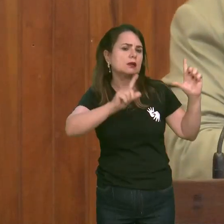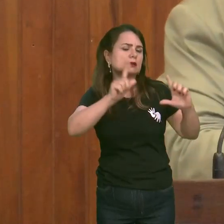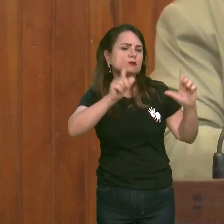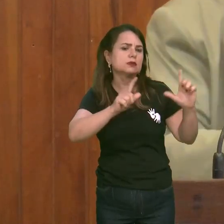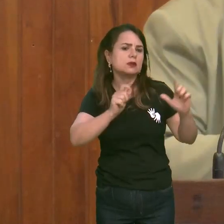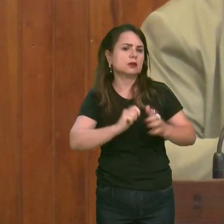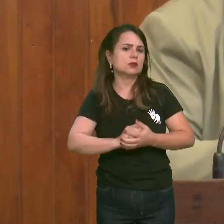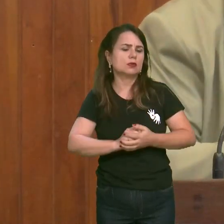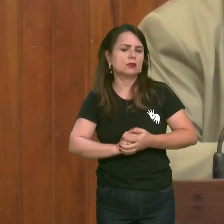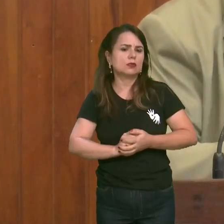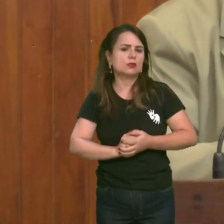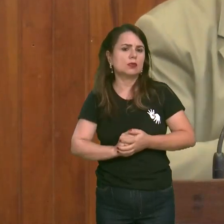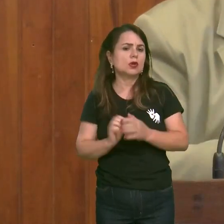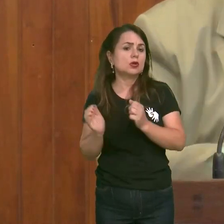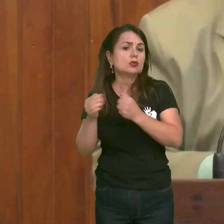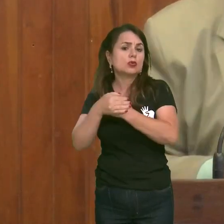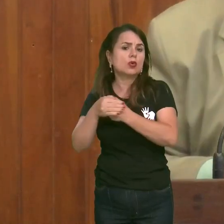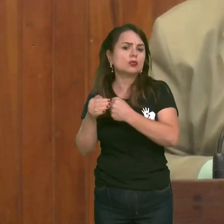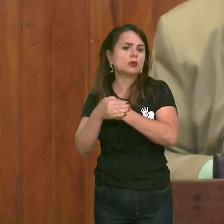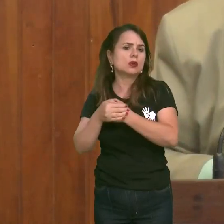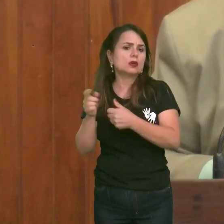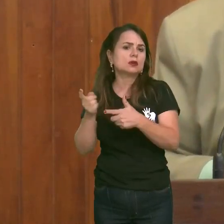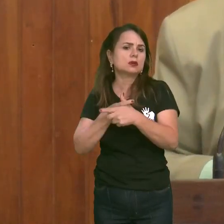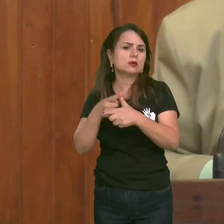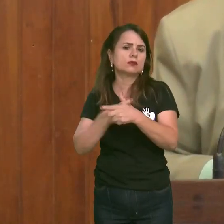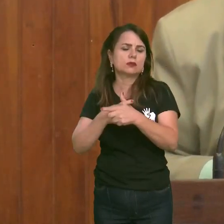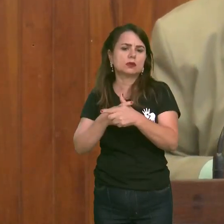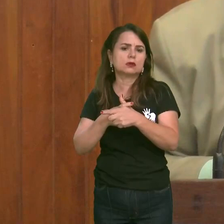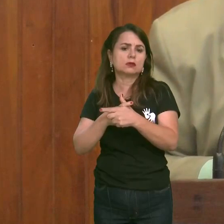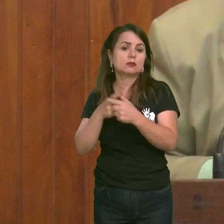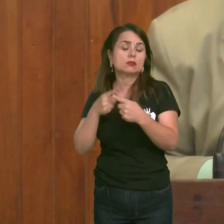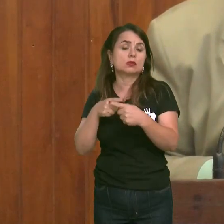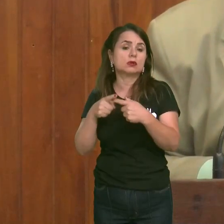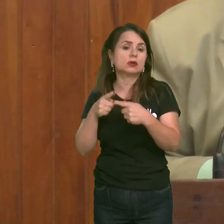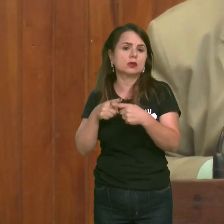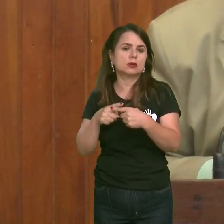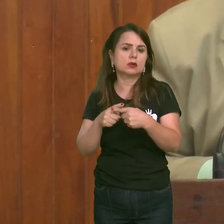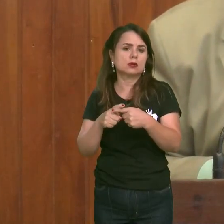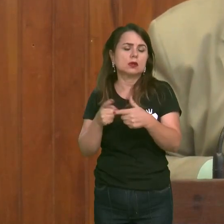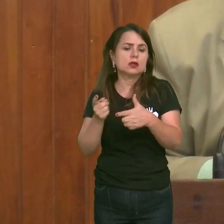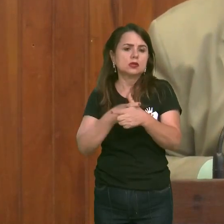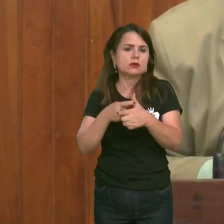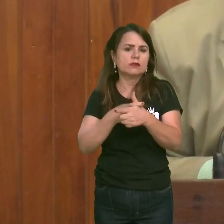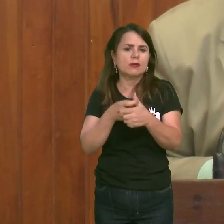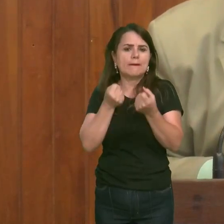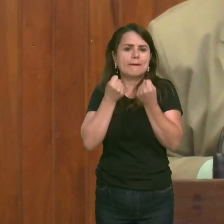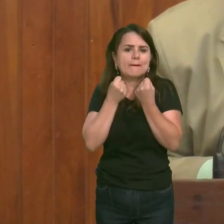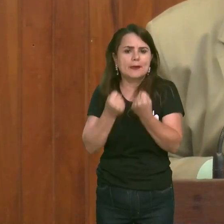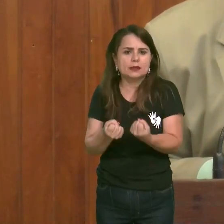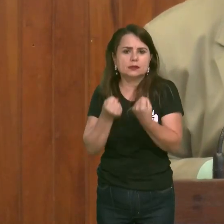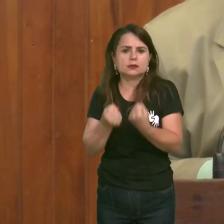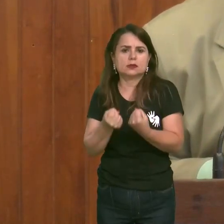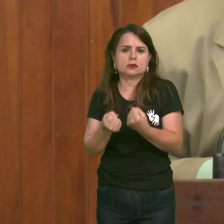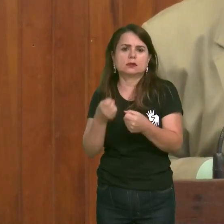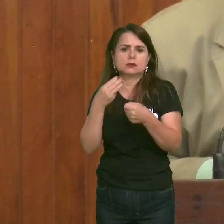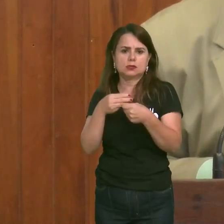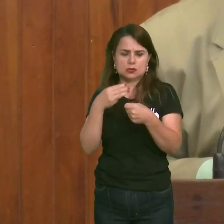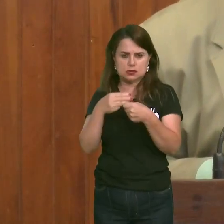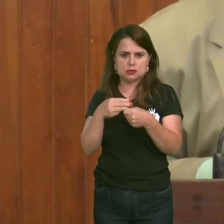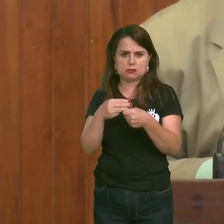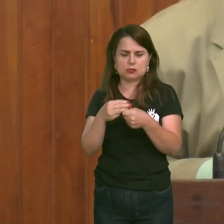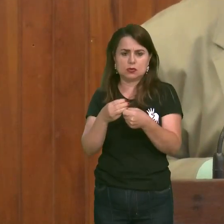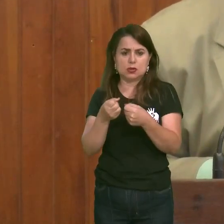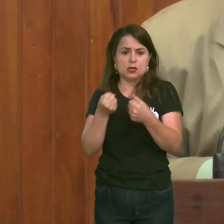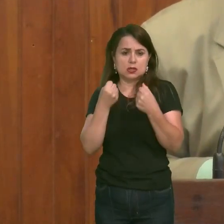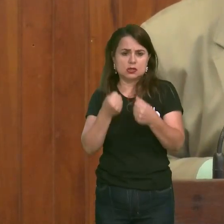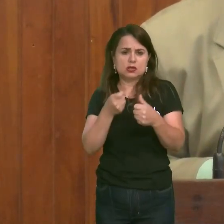eu estou dizendo aqui até com relação a dívida acumulada no município que cresceu